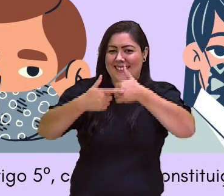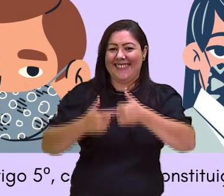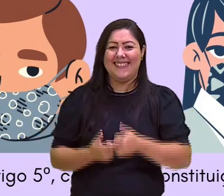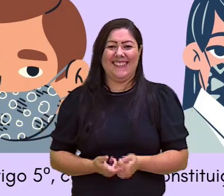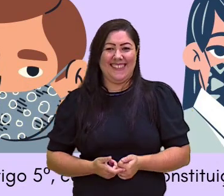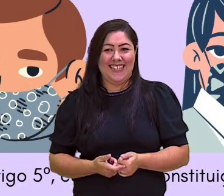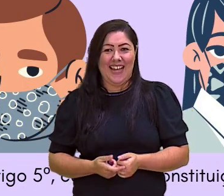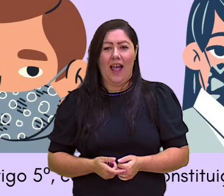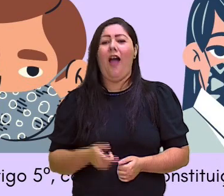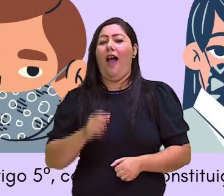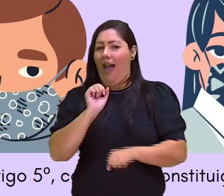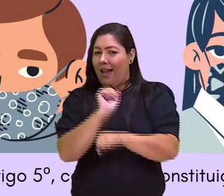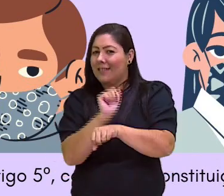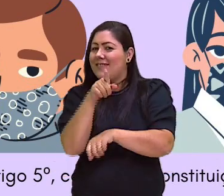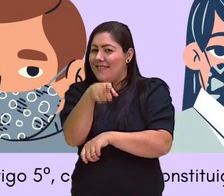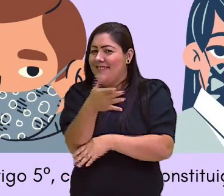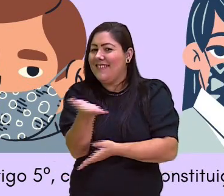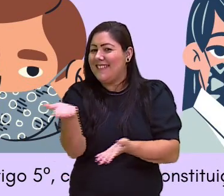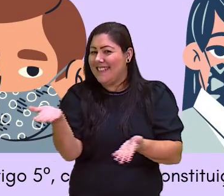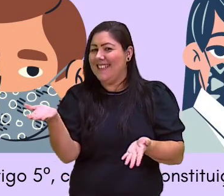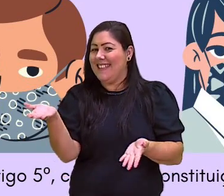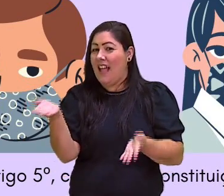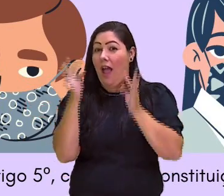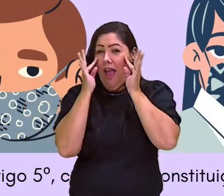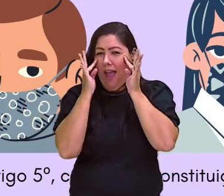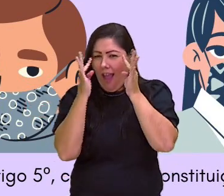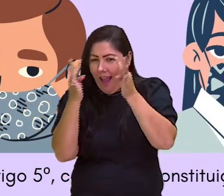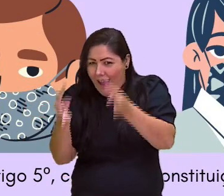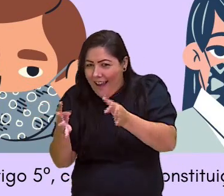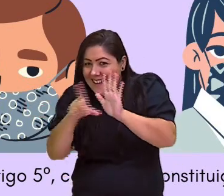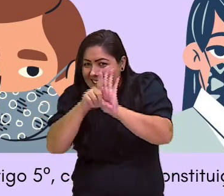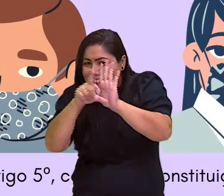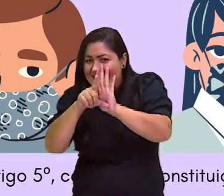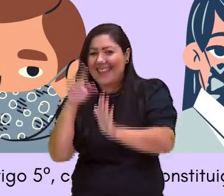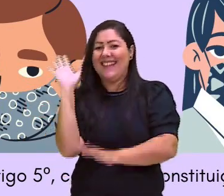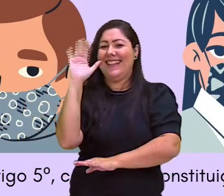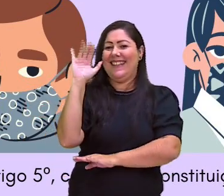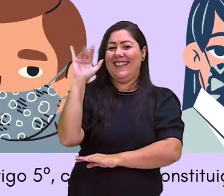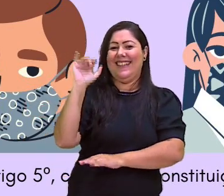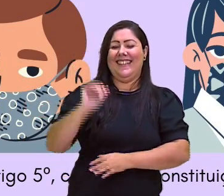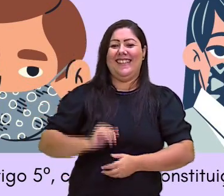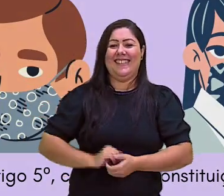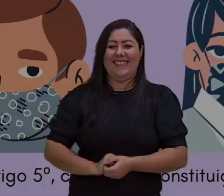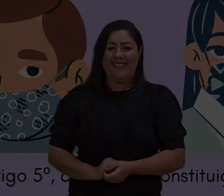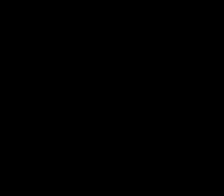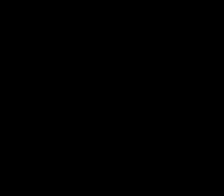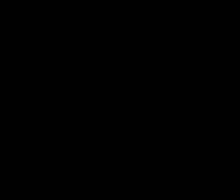Aguardo vocês na próxima aula. Fique atento às leis. Até a próxima!